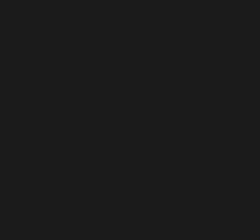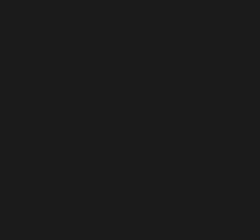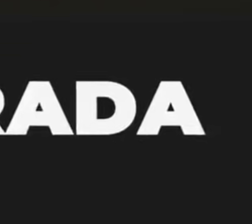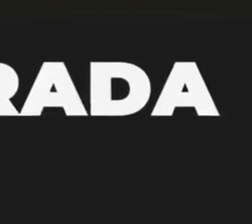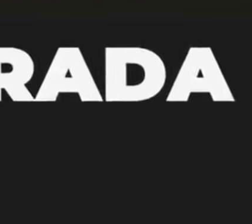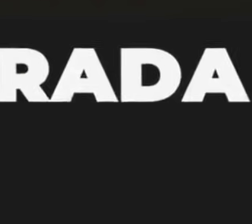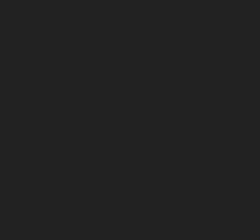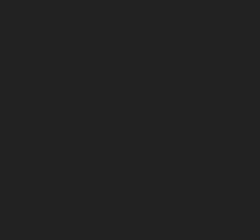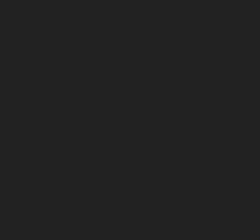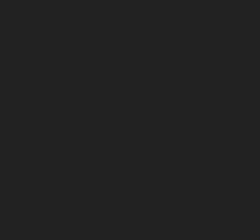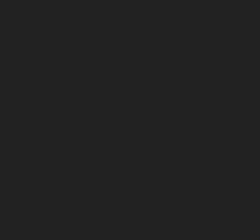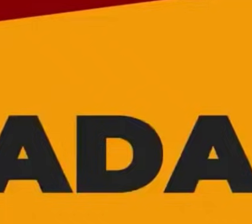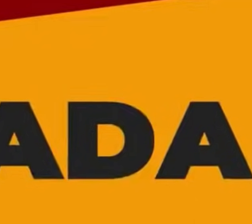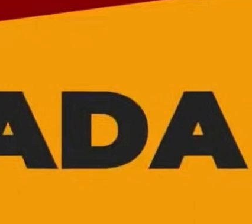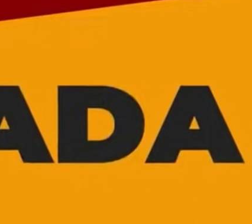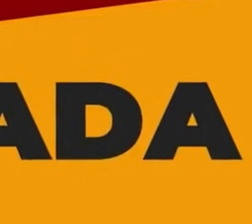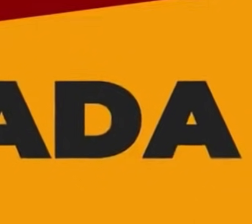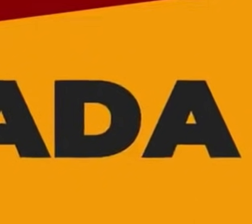E